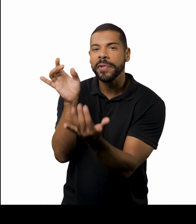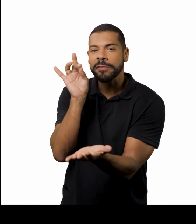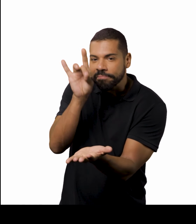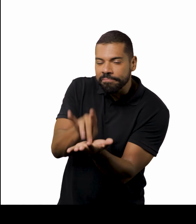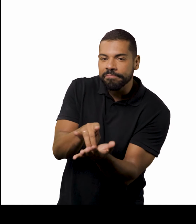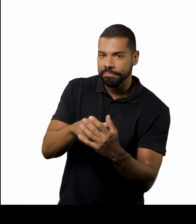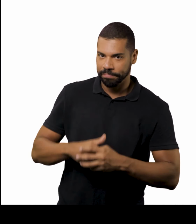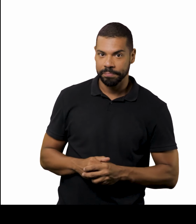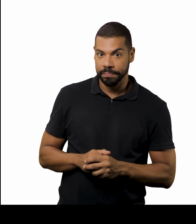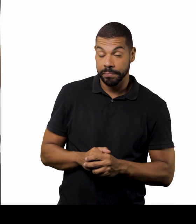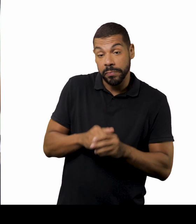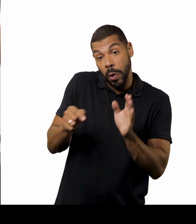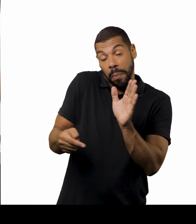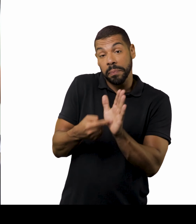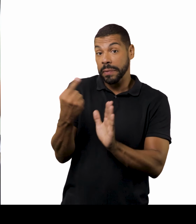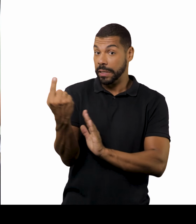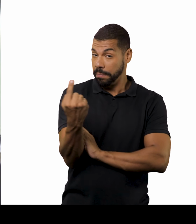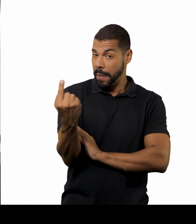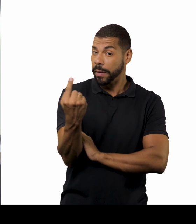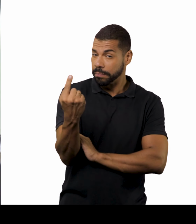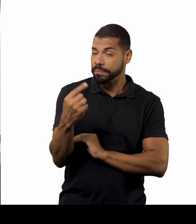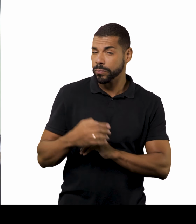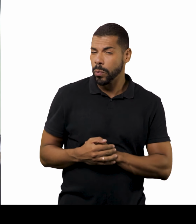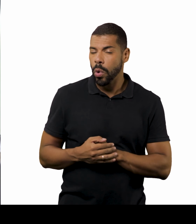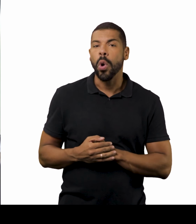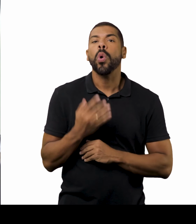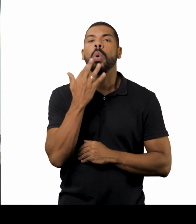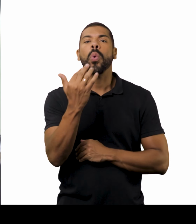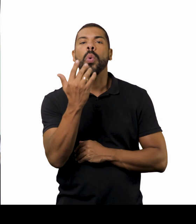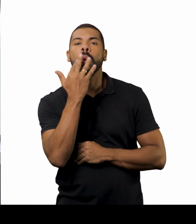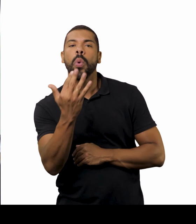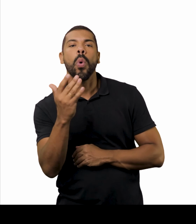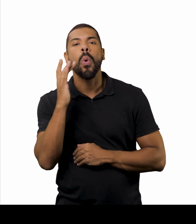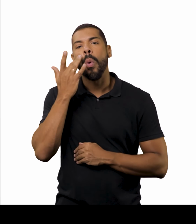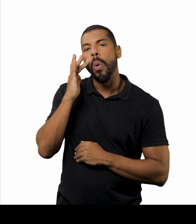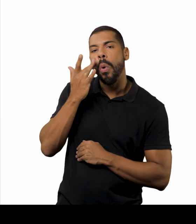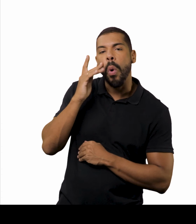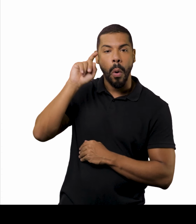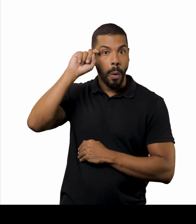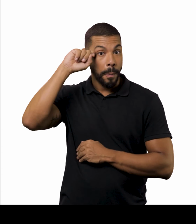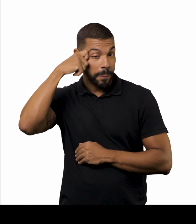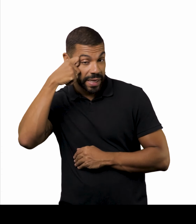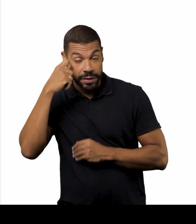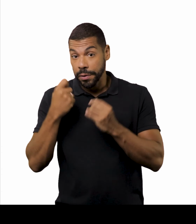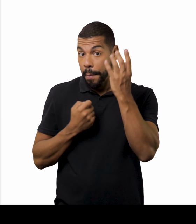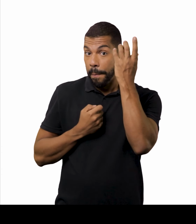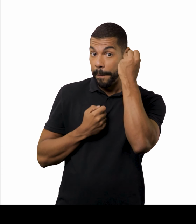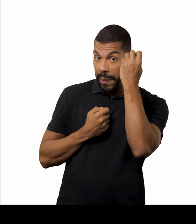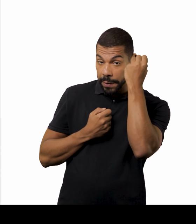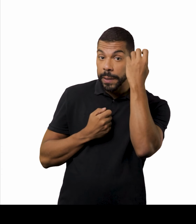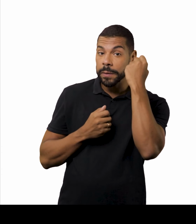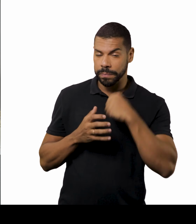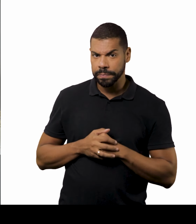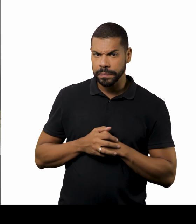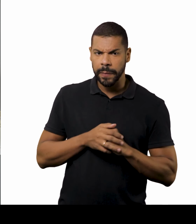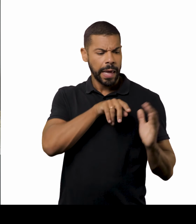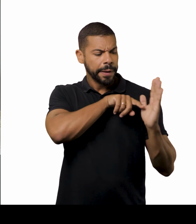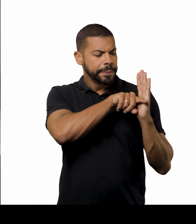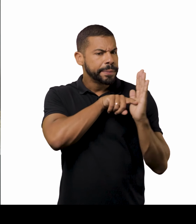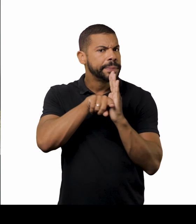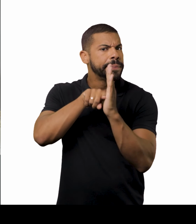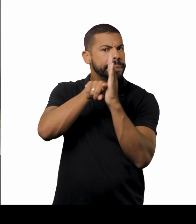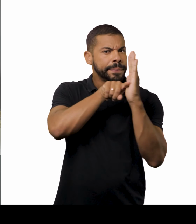jogo na vida real. A gente primeiro chegou num padrão de cores, dourado, preto e branco. Como a